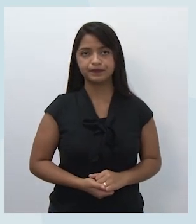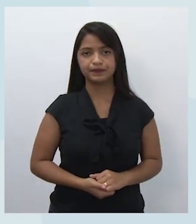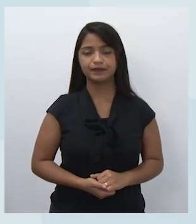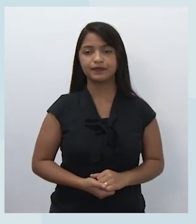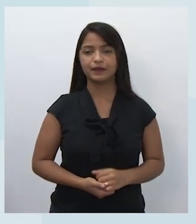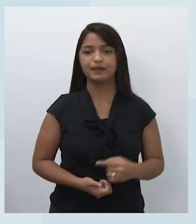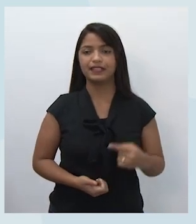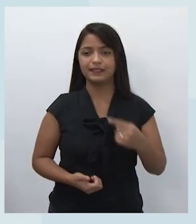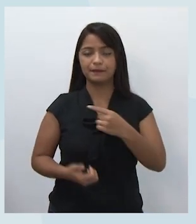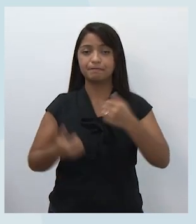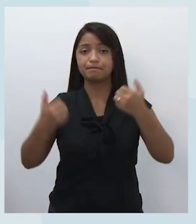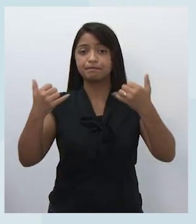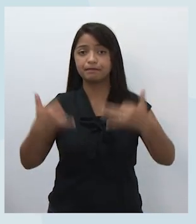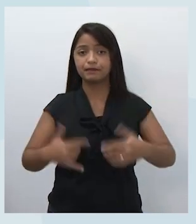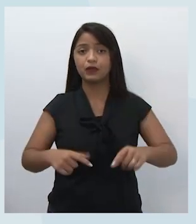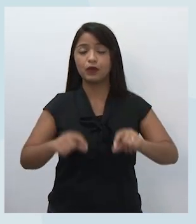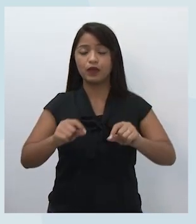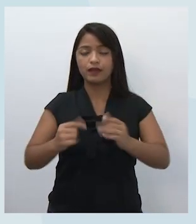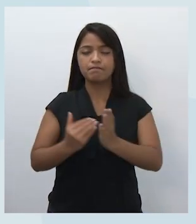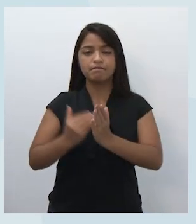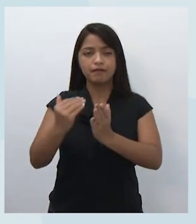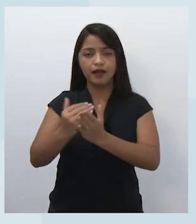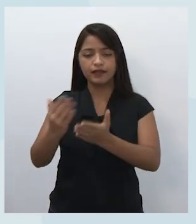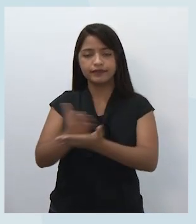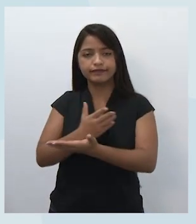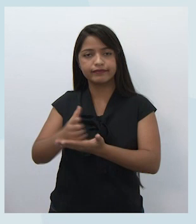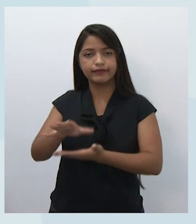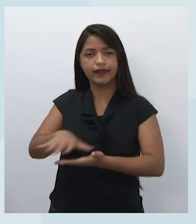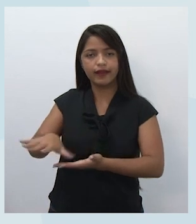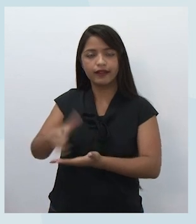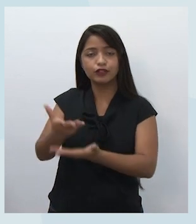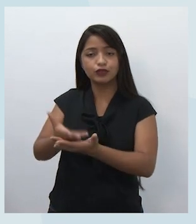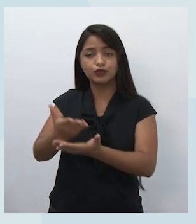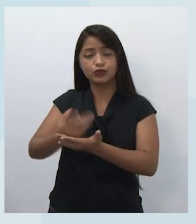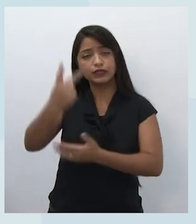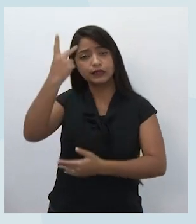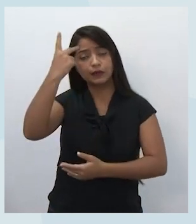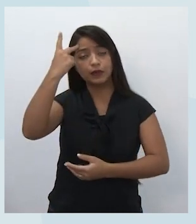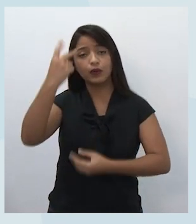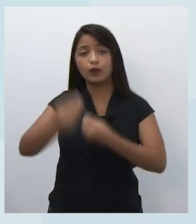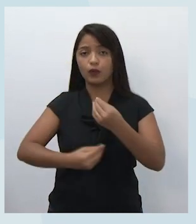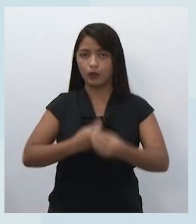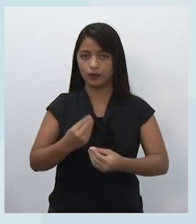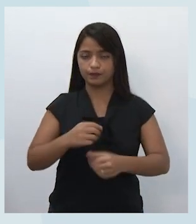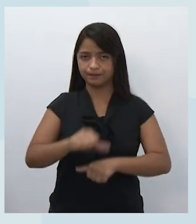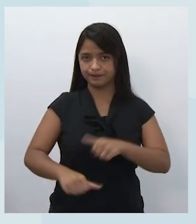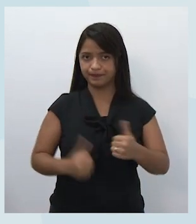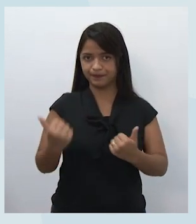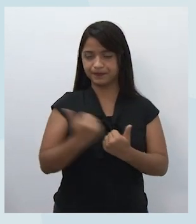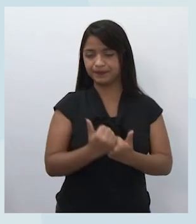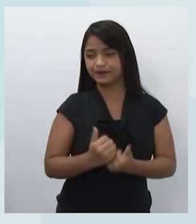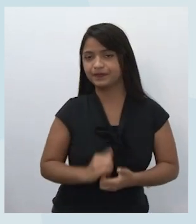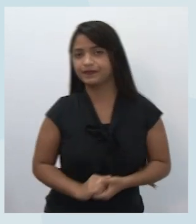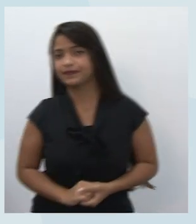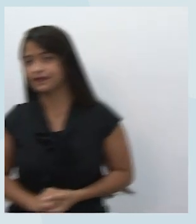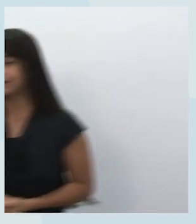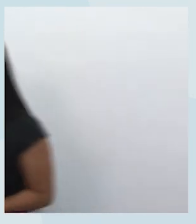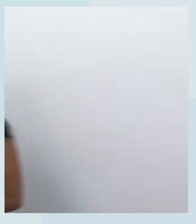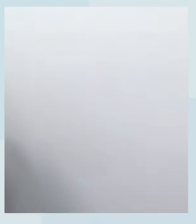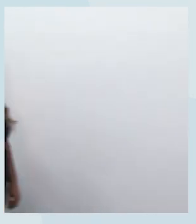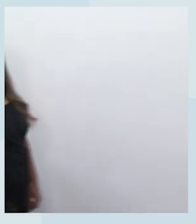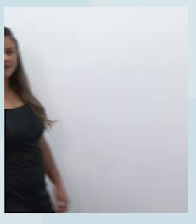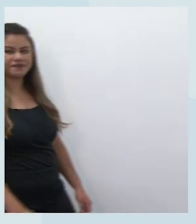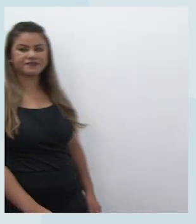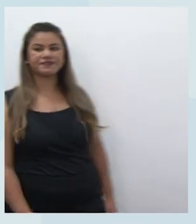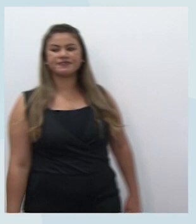a oferta dos itinerários formativos que teremos aqui para o Estado de São Paulo, tá? Nós ofertaremos 11 itinerários formativos,